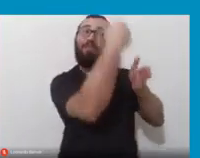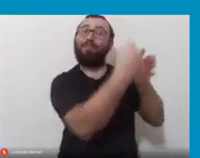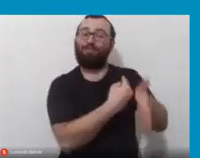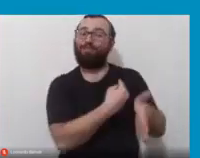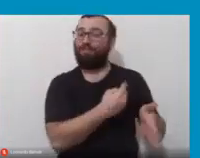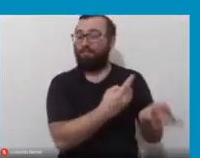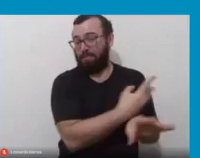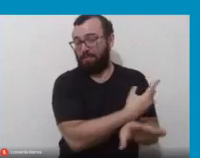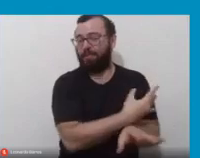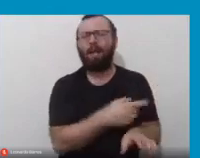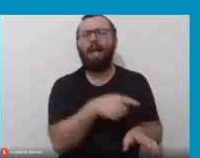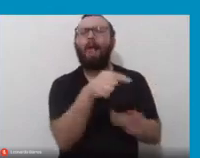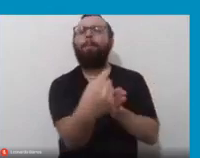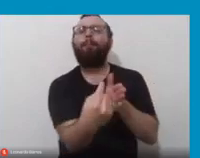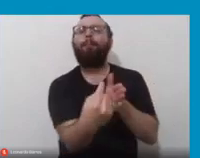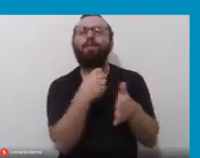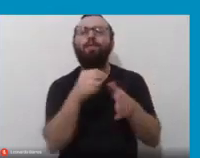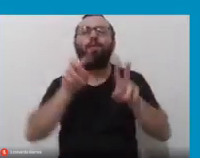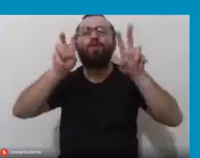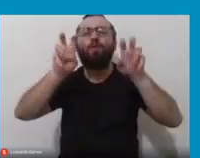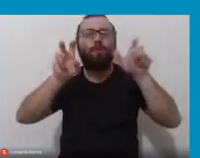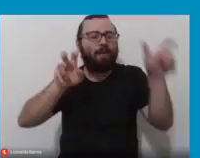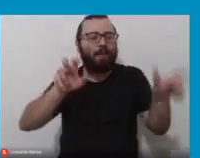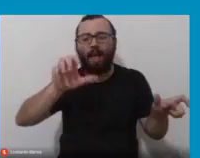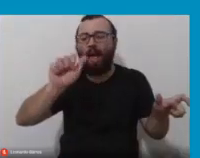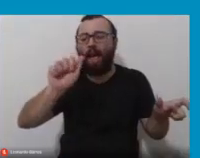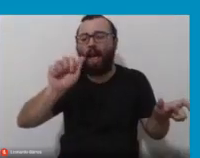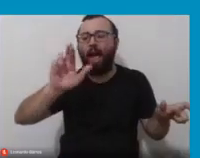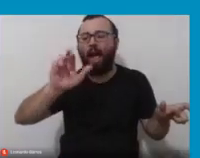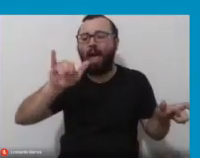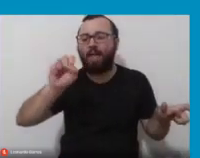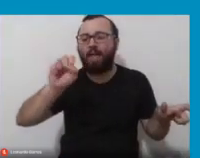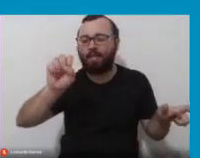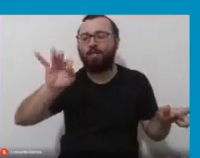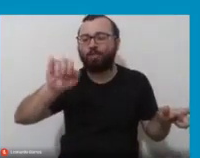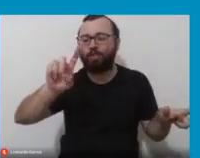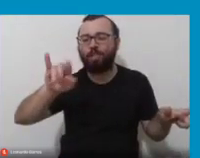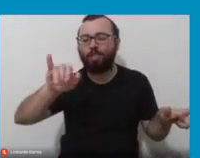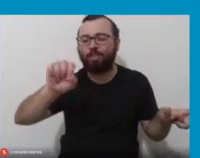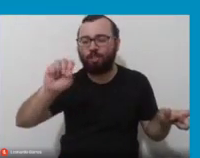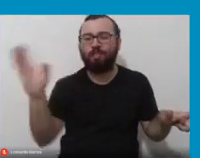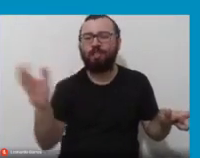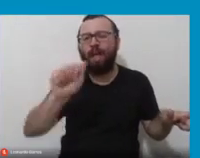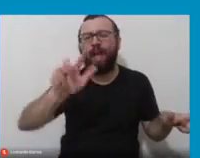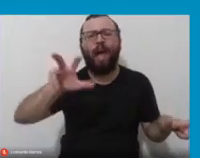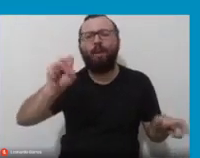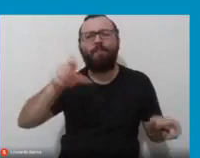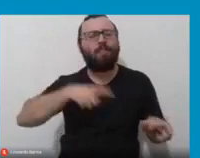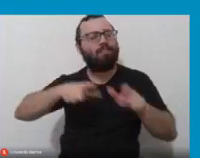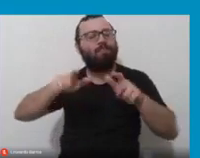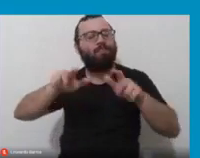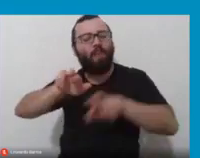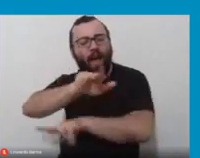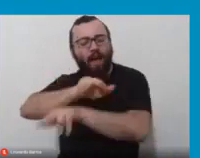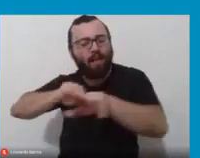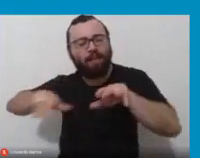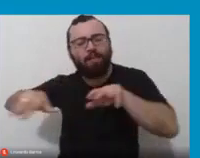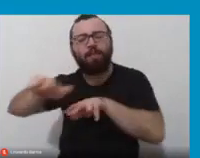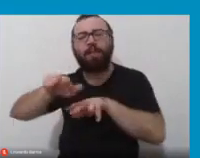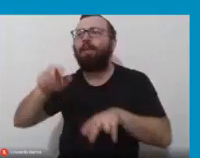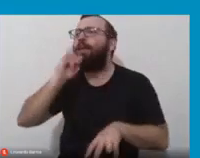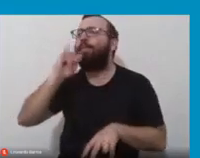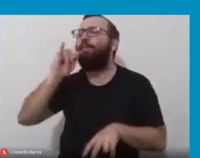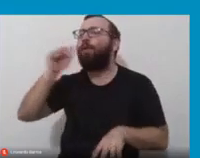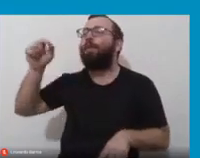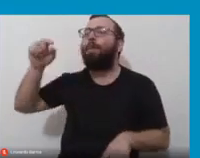começar. É uma pergunta do Aristides Alves. Tem várias dimensões, assim, o que se pensa do trabalho do professor